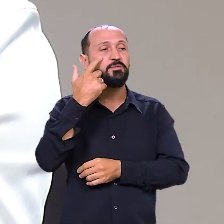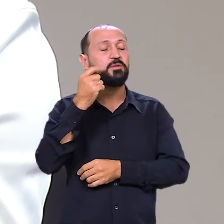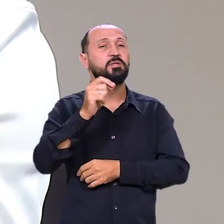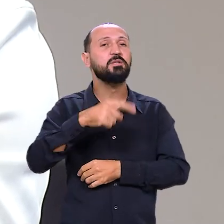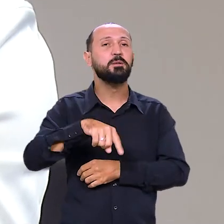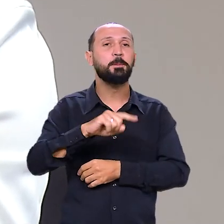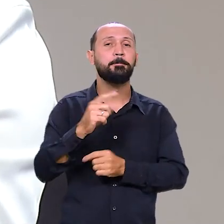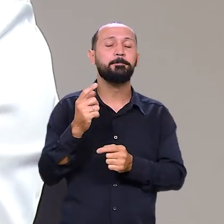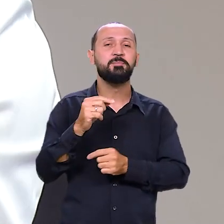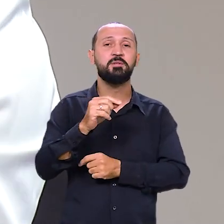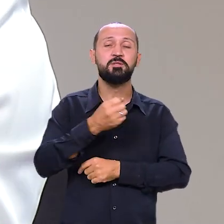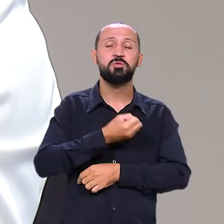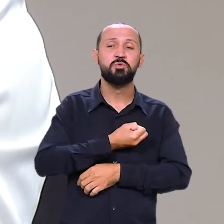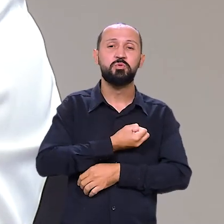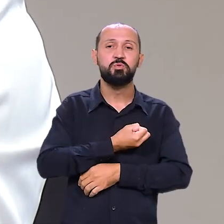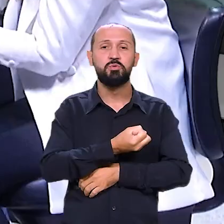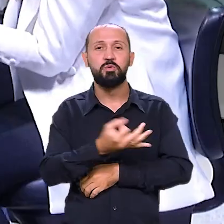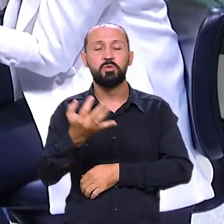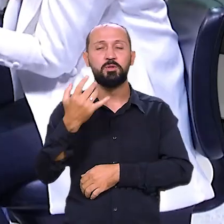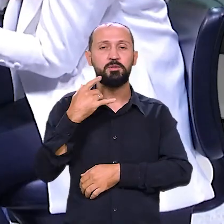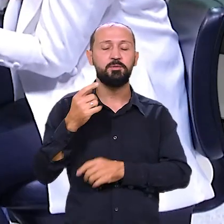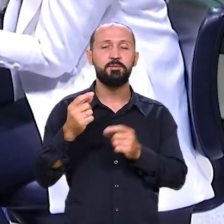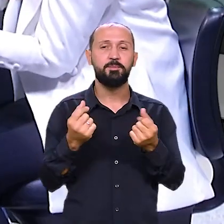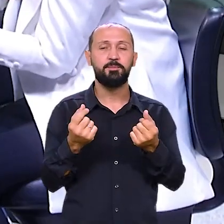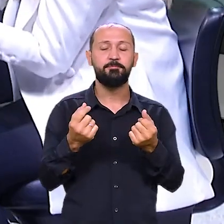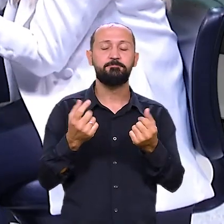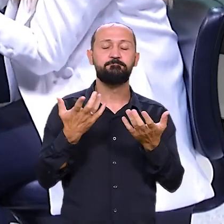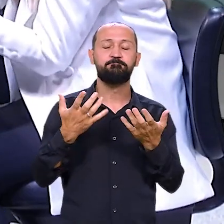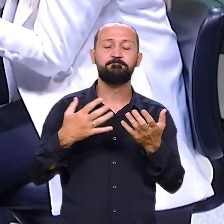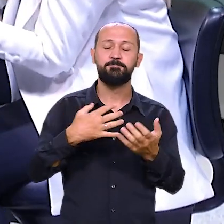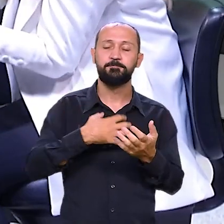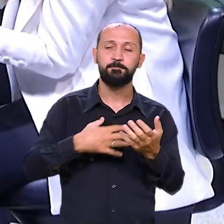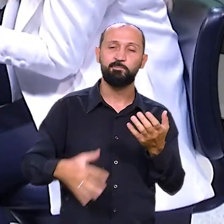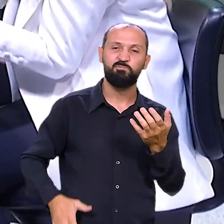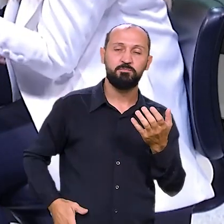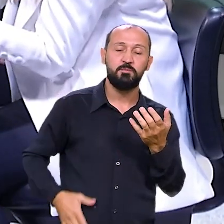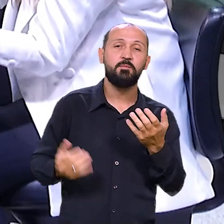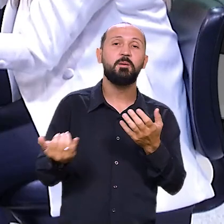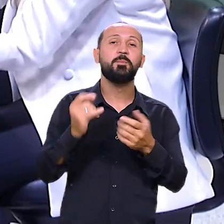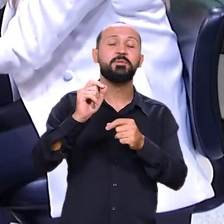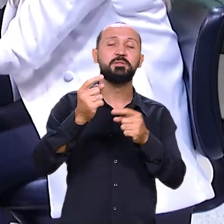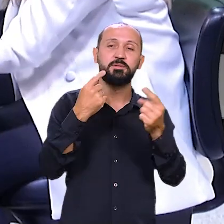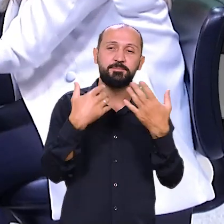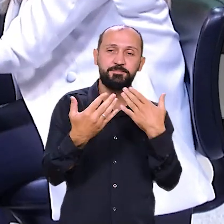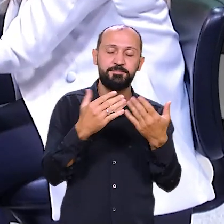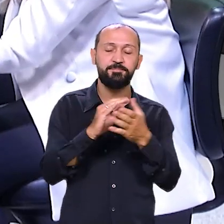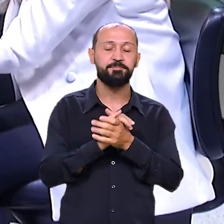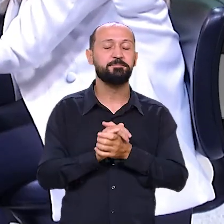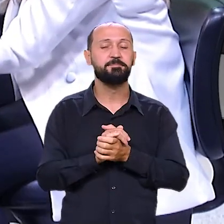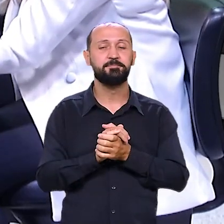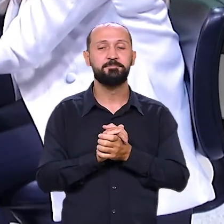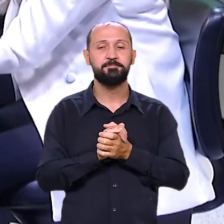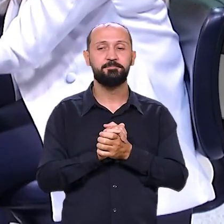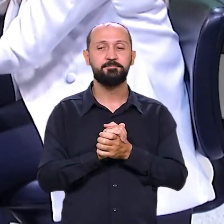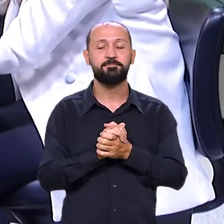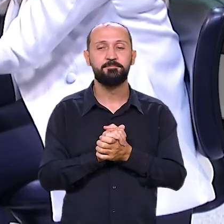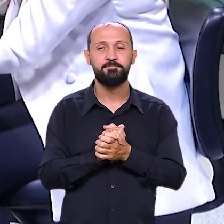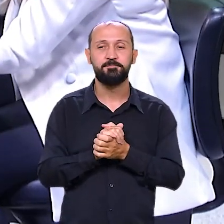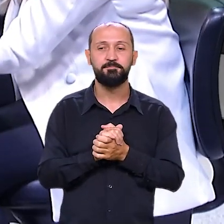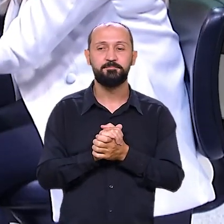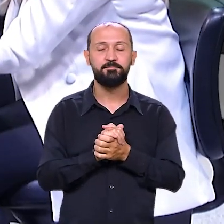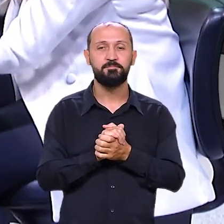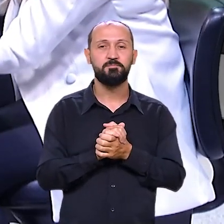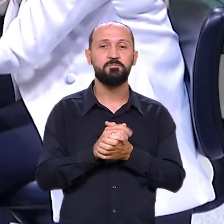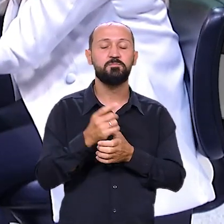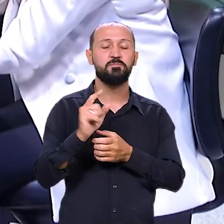gente vê que esses números, esses custos... Ele sente no bolso, né? Exatamente, estão mais elevados. Tributária.